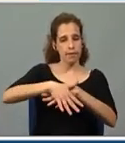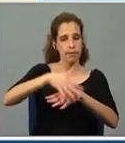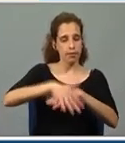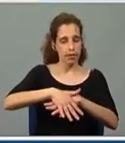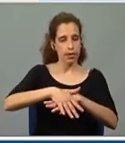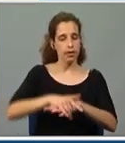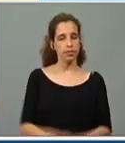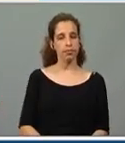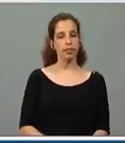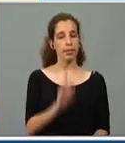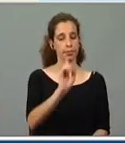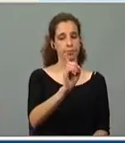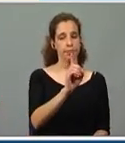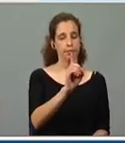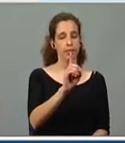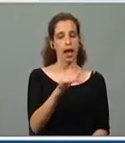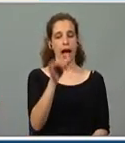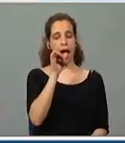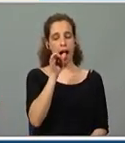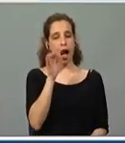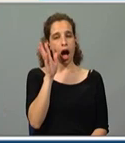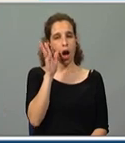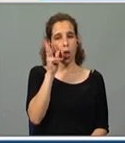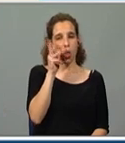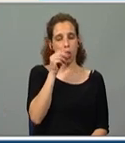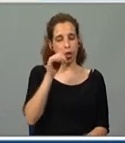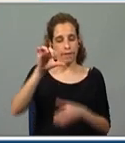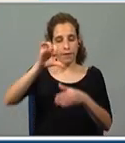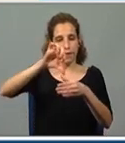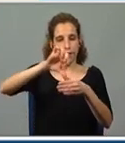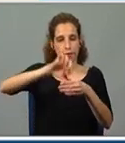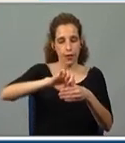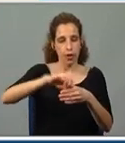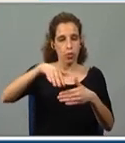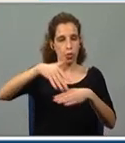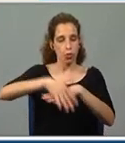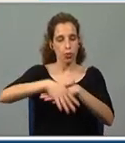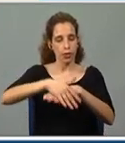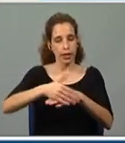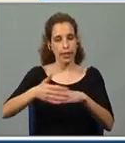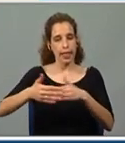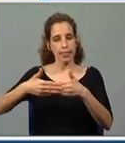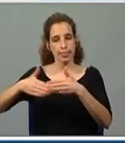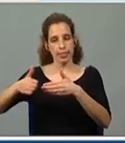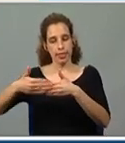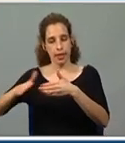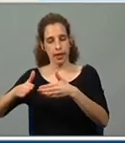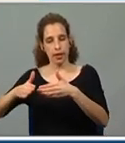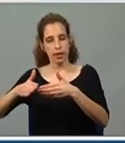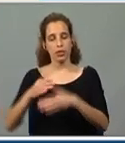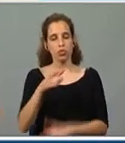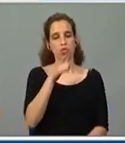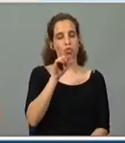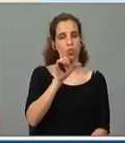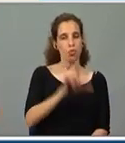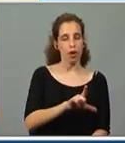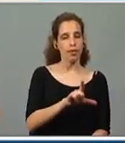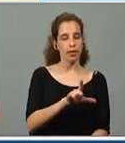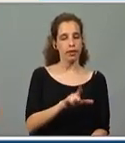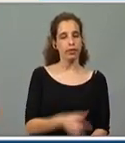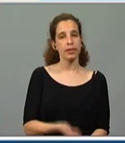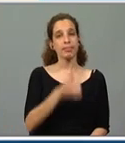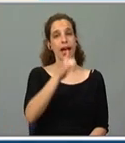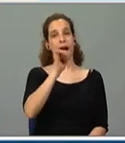de café ali está, e a água quente vai atravessar o filtro, extraindo o café que vai